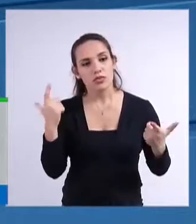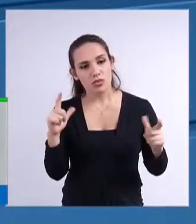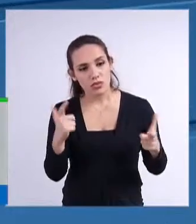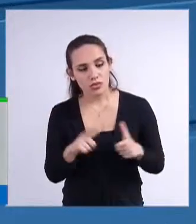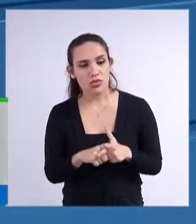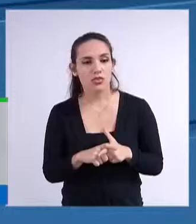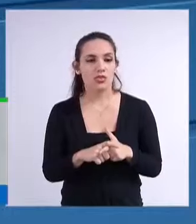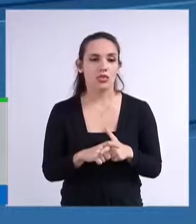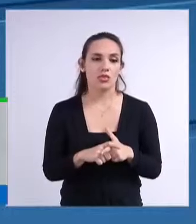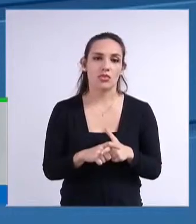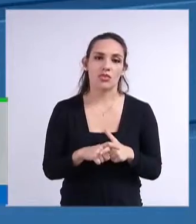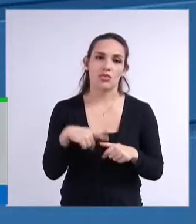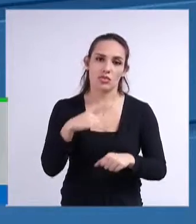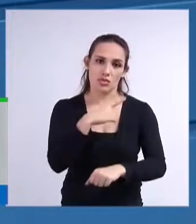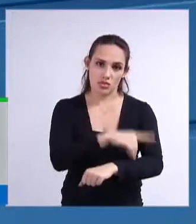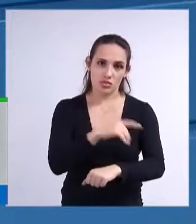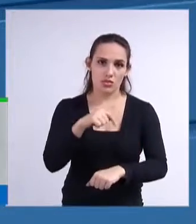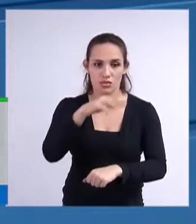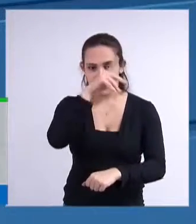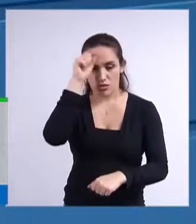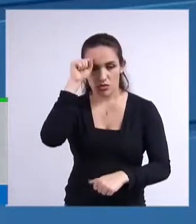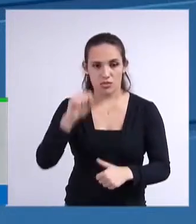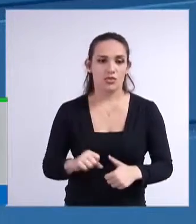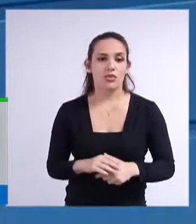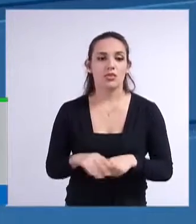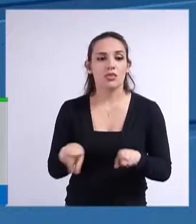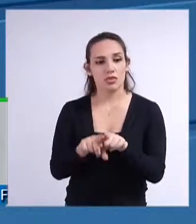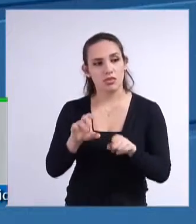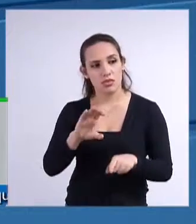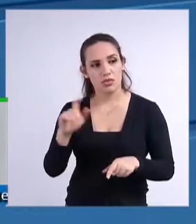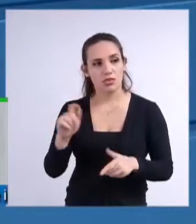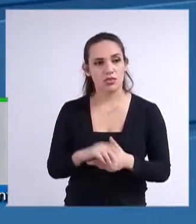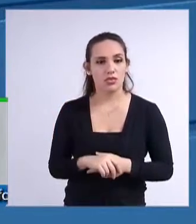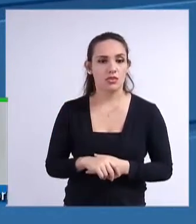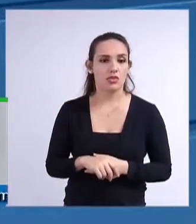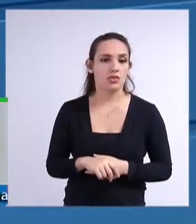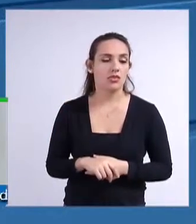essa questão da dengue aqui no Mato Grosso do Sul e em Campo Grande.